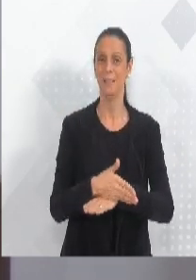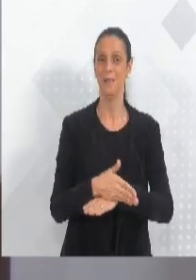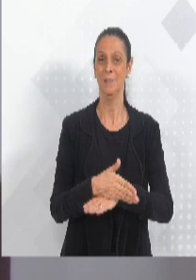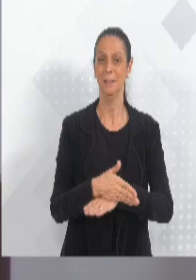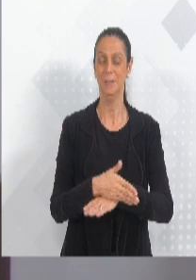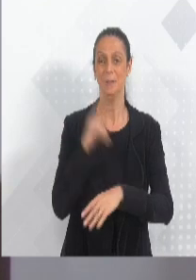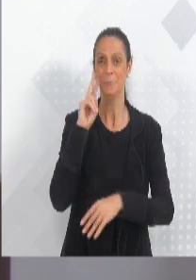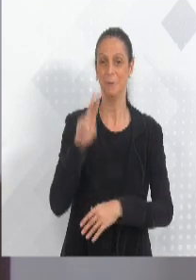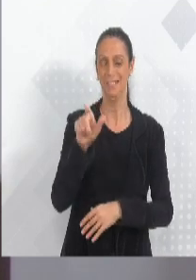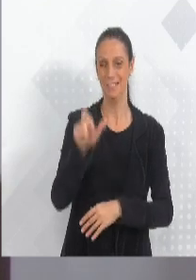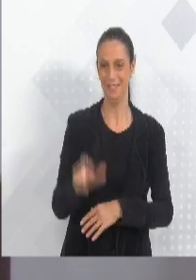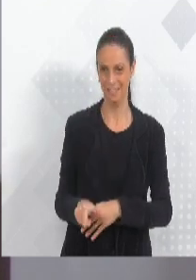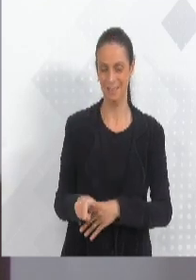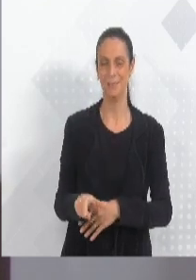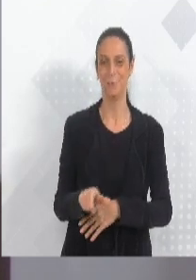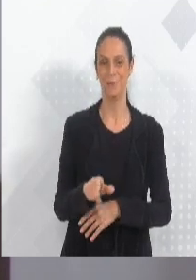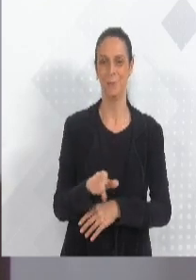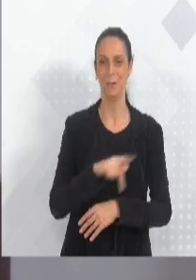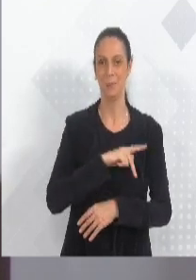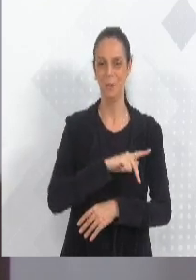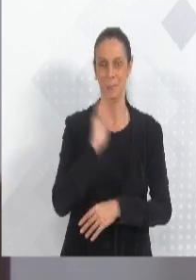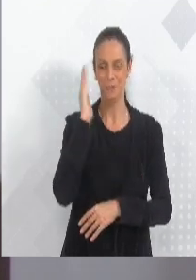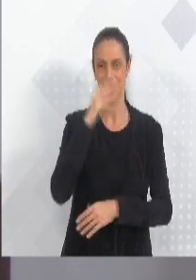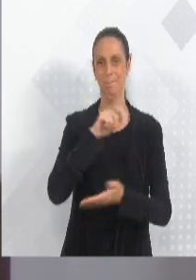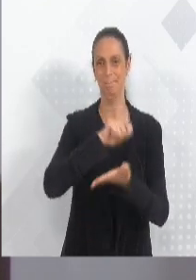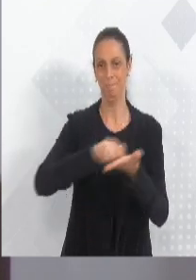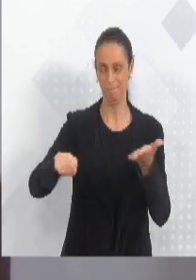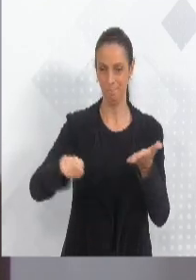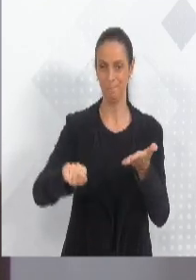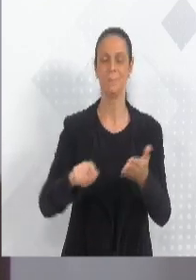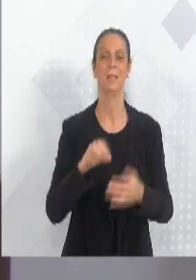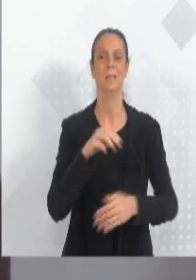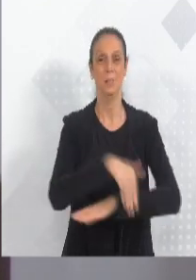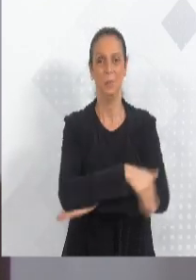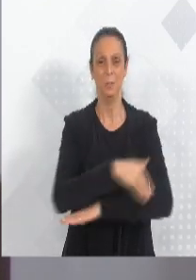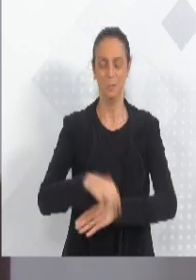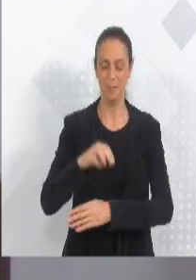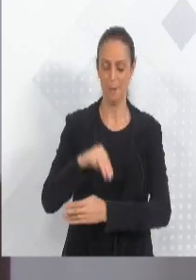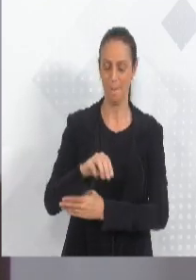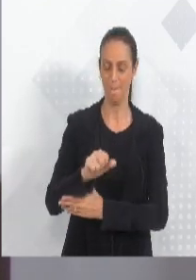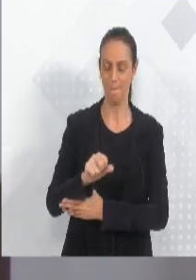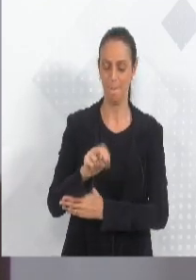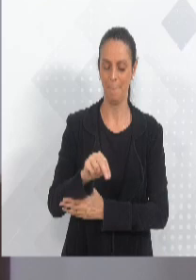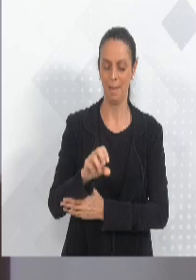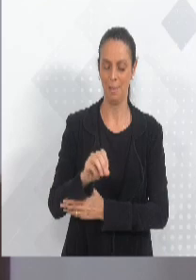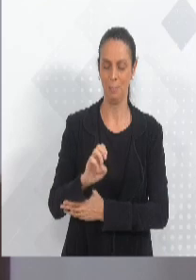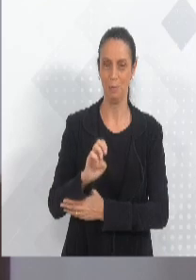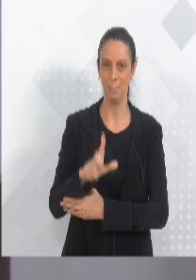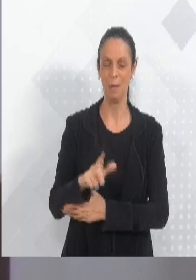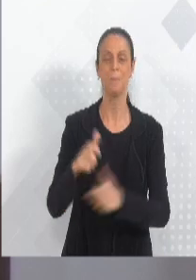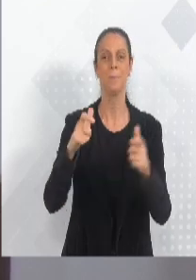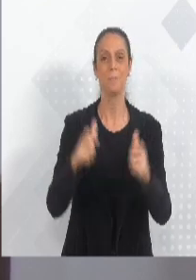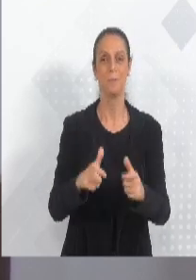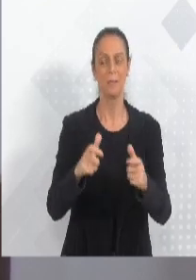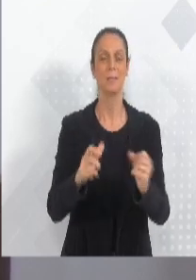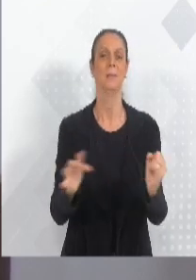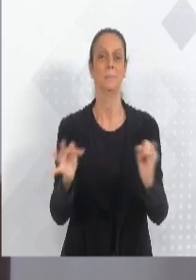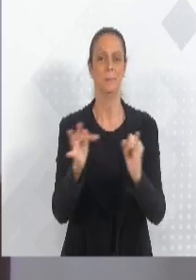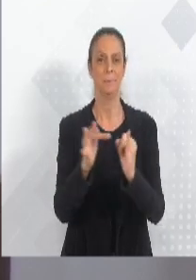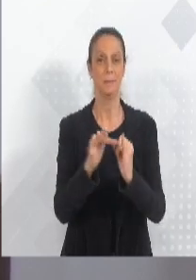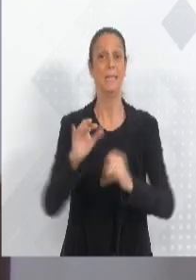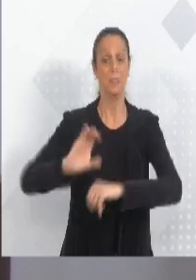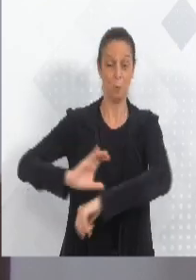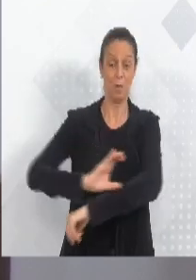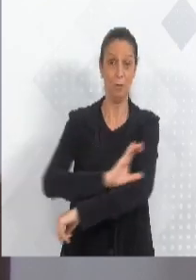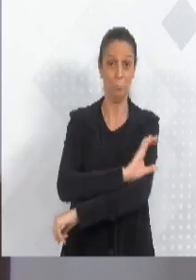serviço na para pavimentação da Rua Manuel Henrique de Oliveira na ipava central uma obra que já